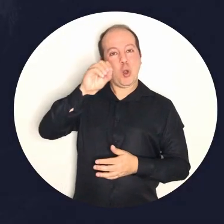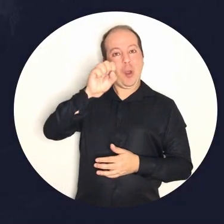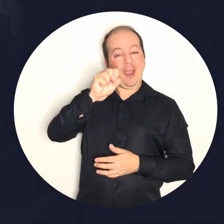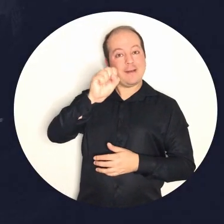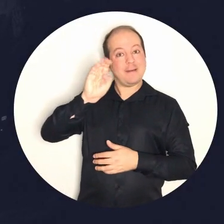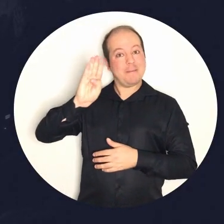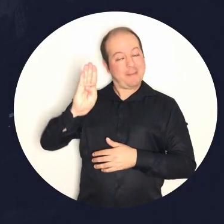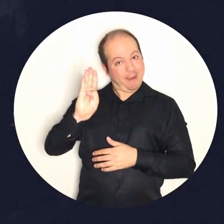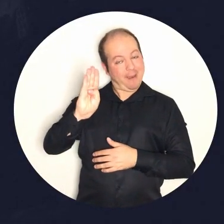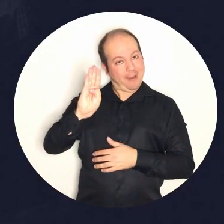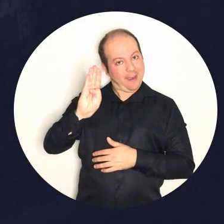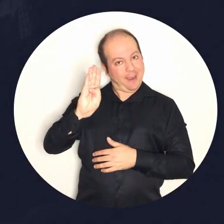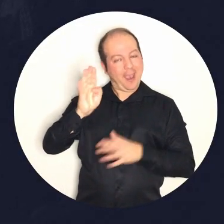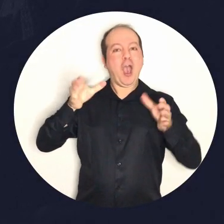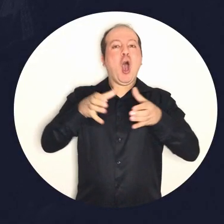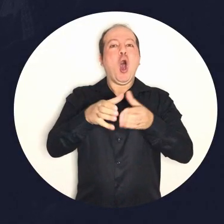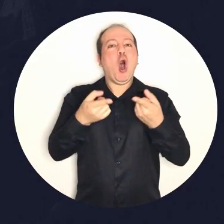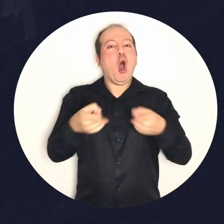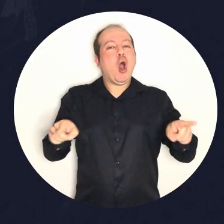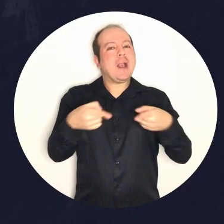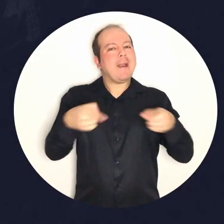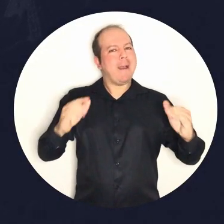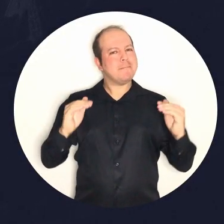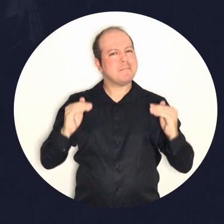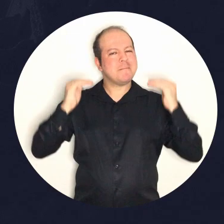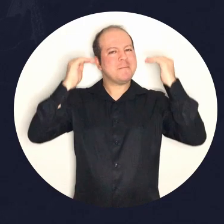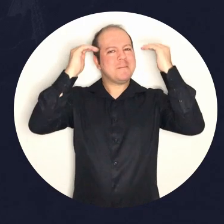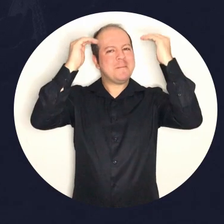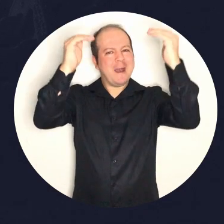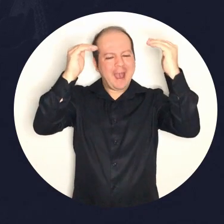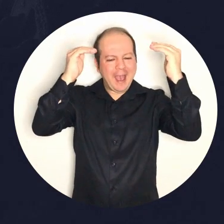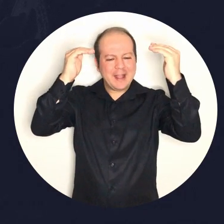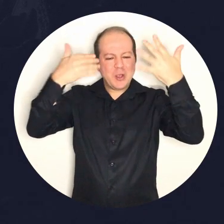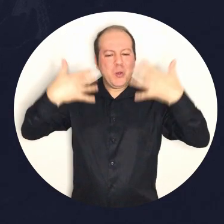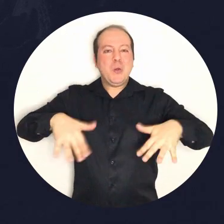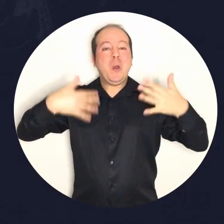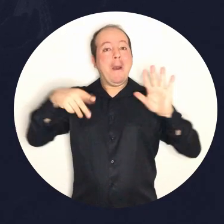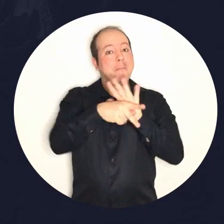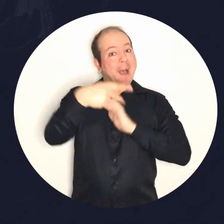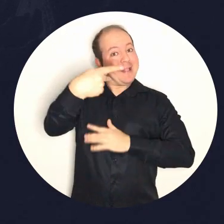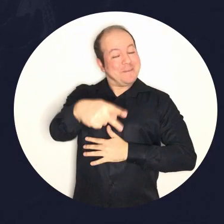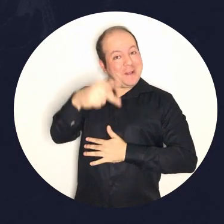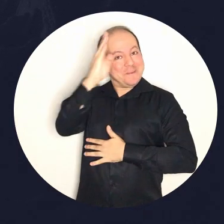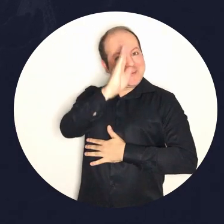OSB, mais que uma orquestra, um patrimônio dos brasileiros.